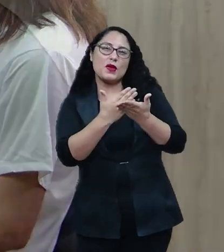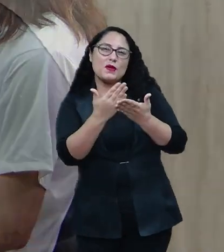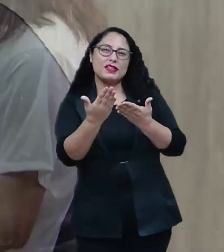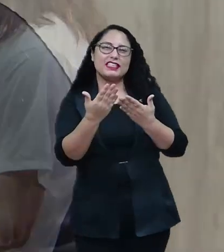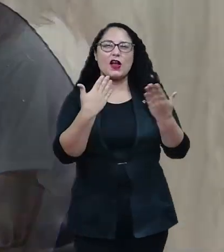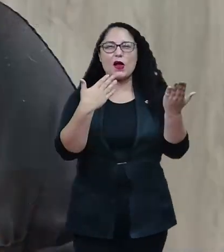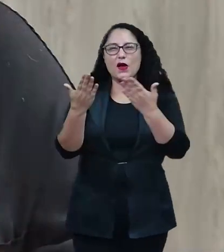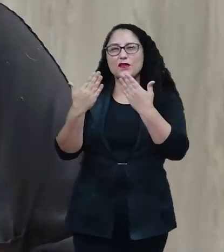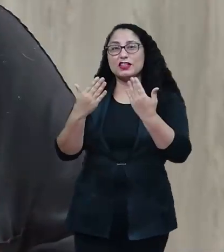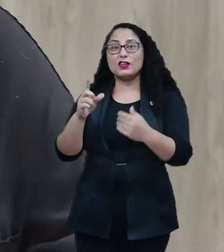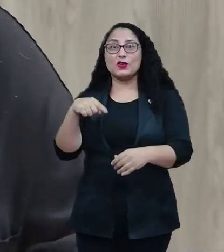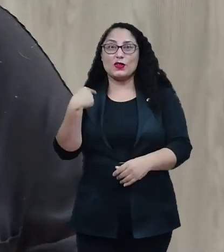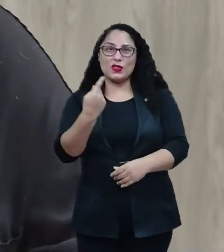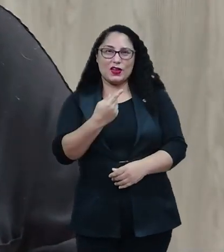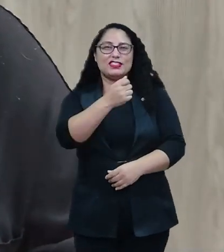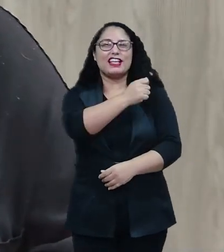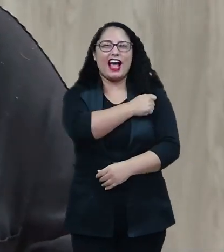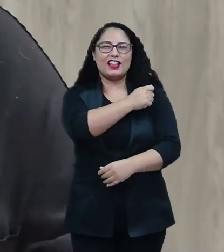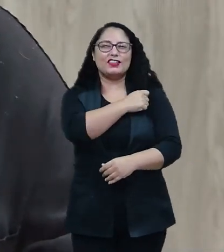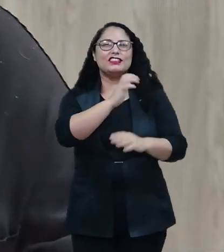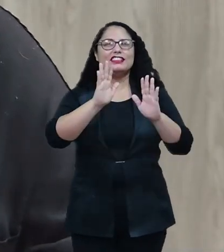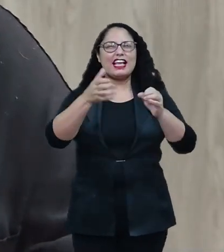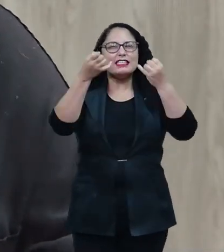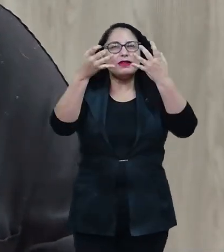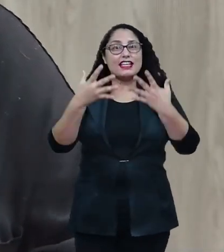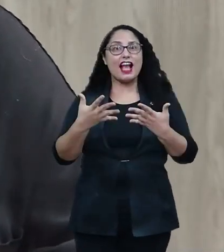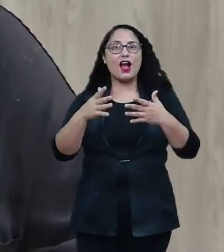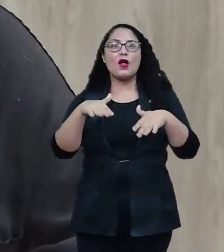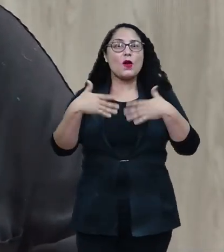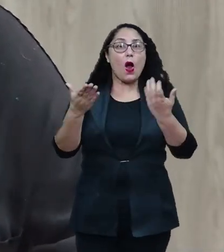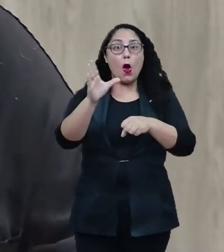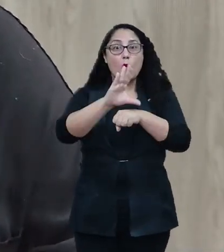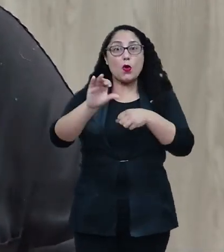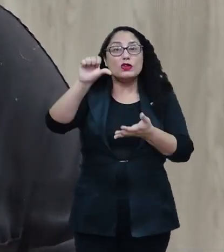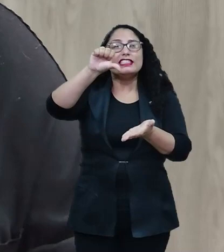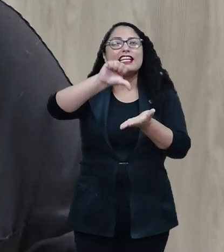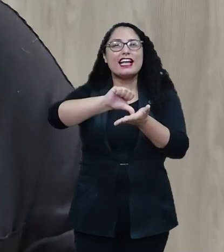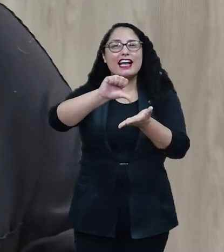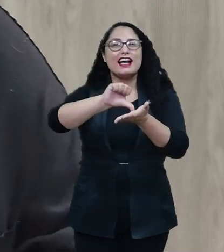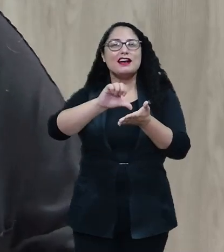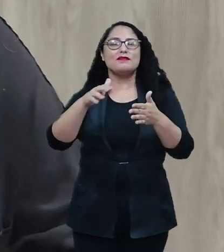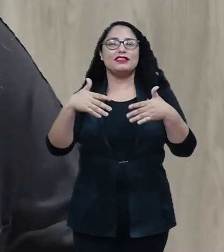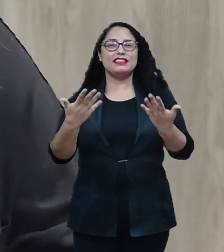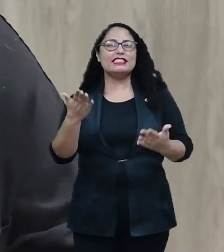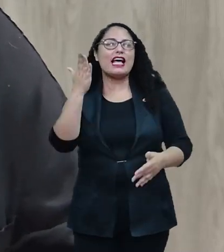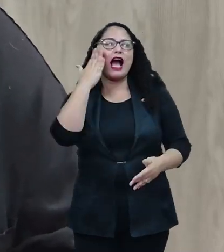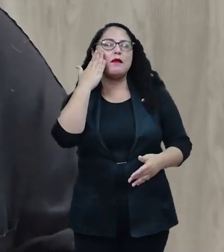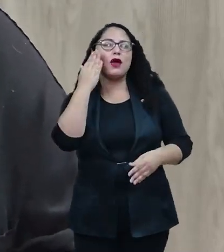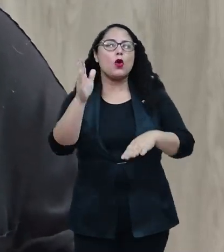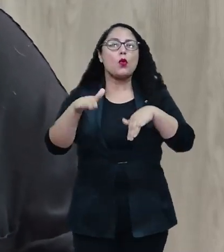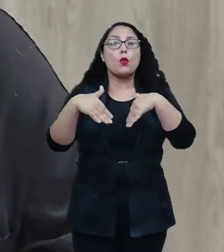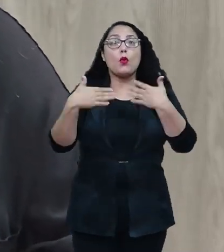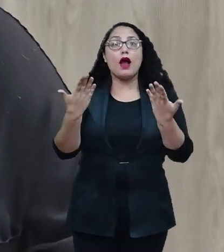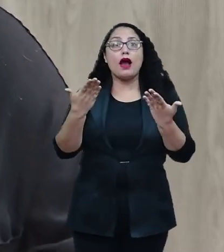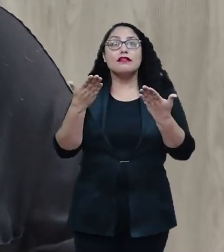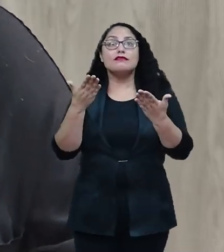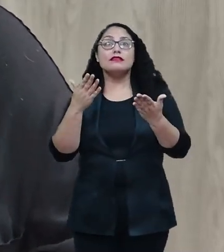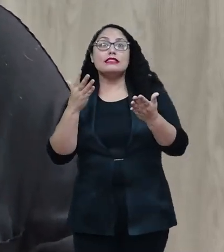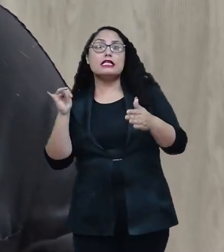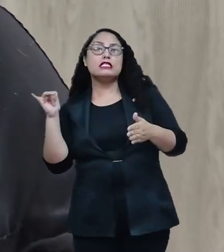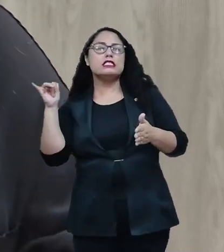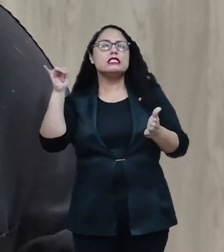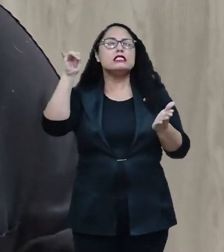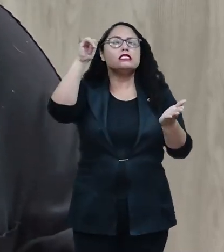né, conversando com os nossos alunos. Já falaram de quais cursos e campi são. Eu queria saber quando que vocês